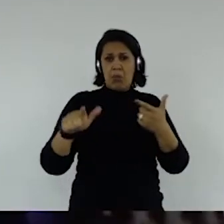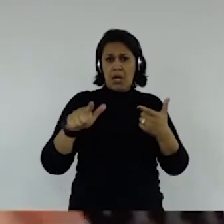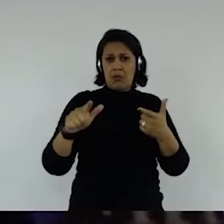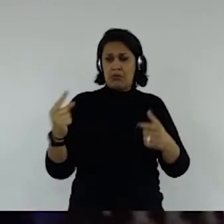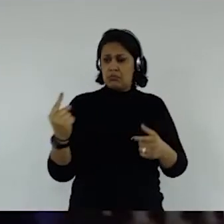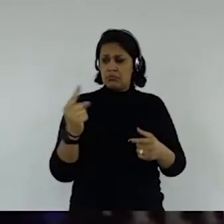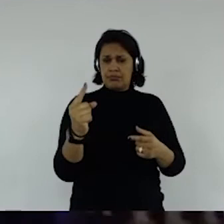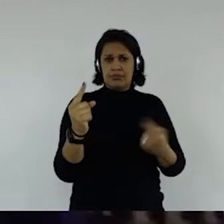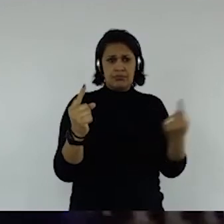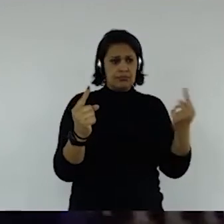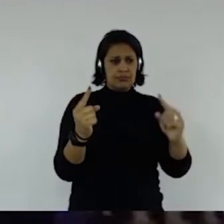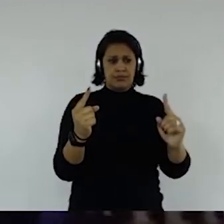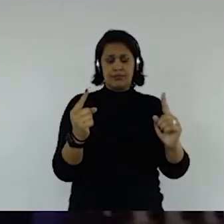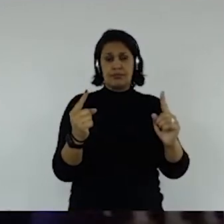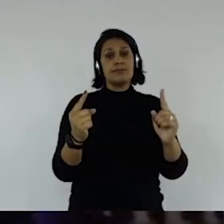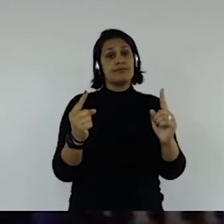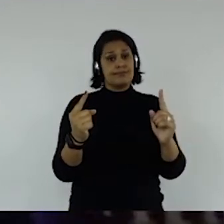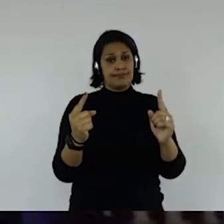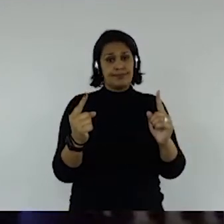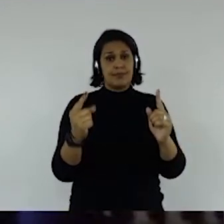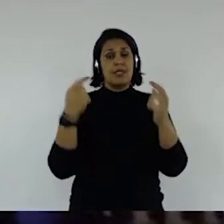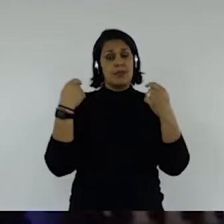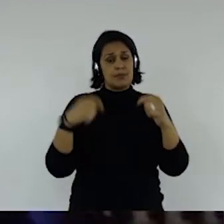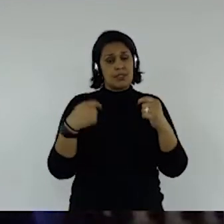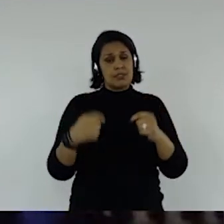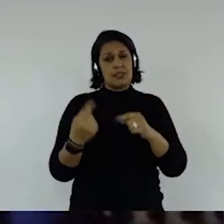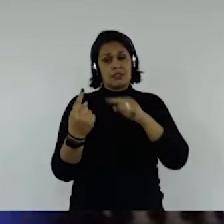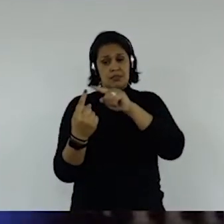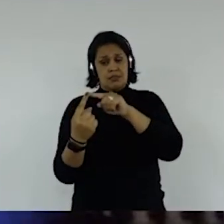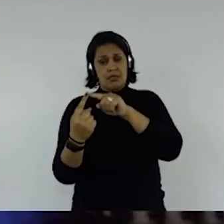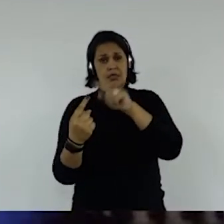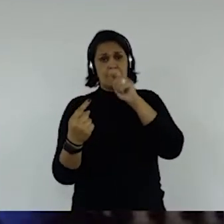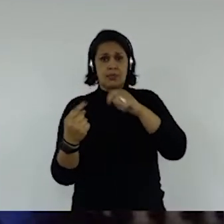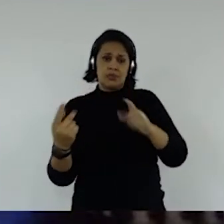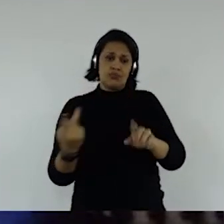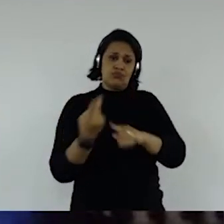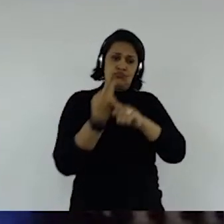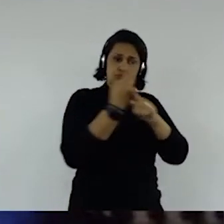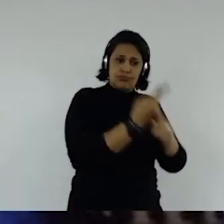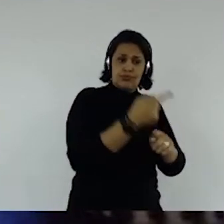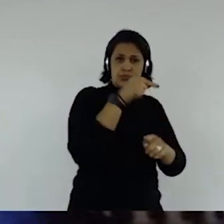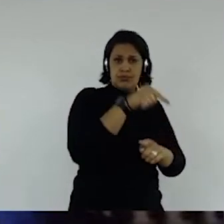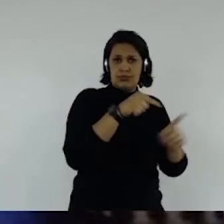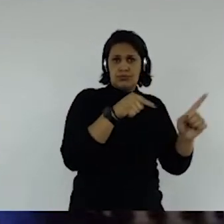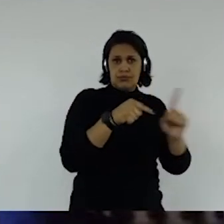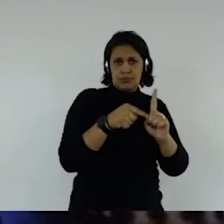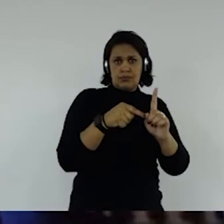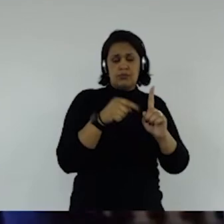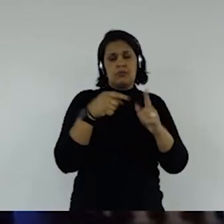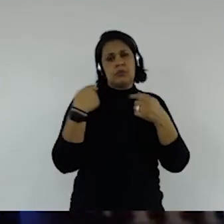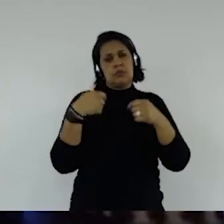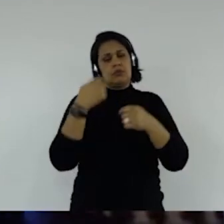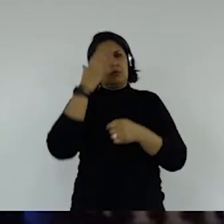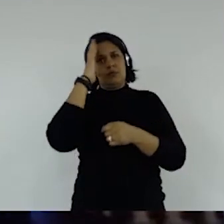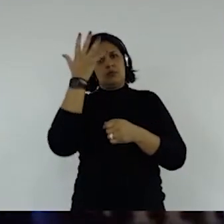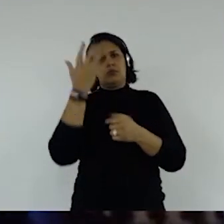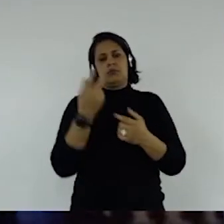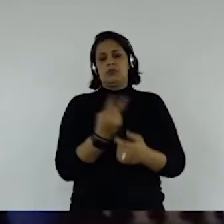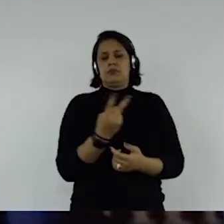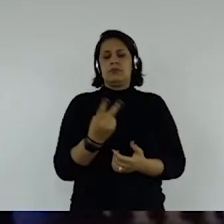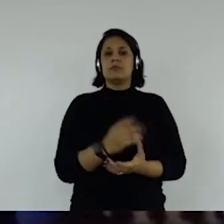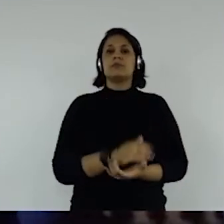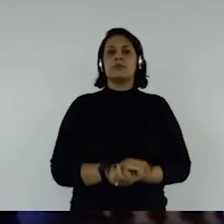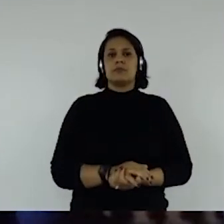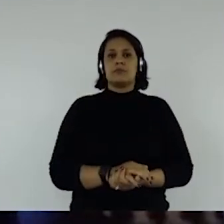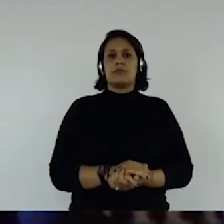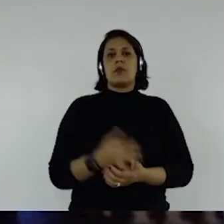aquele ideal, é muito razoável que uma parte, então, procure a outra, as 2 busquem uma solução. Aí eu estou de acordo